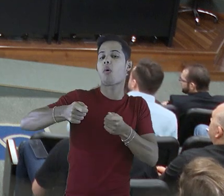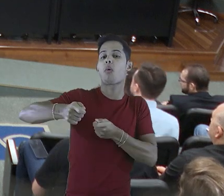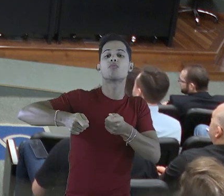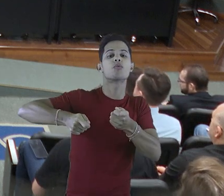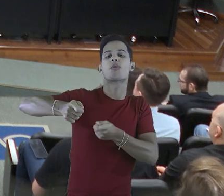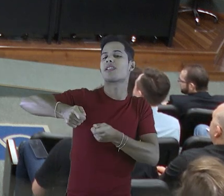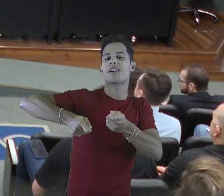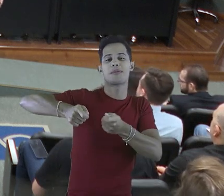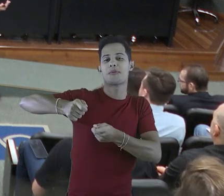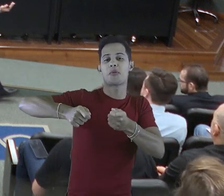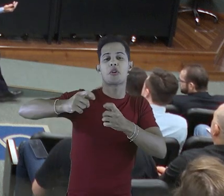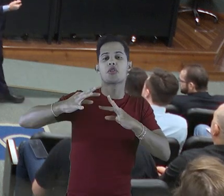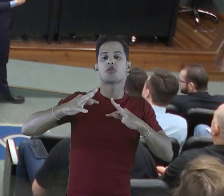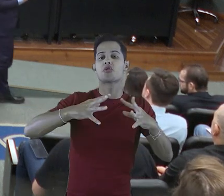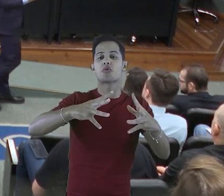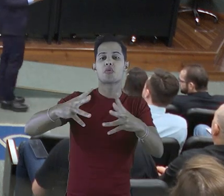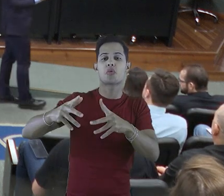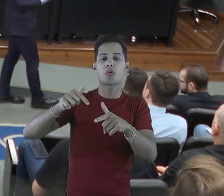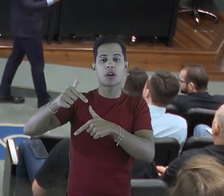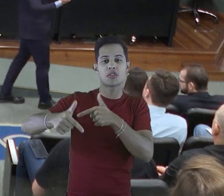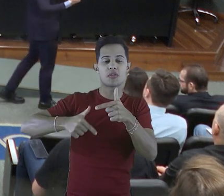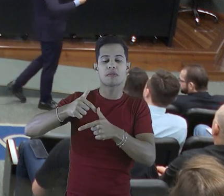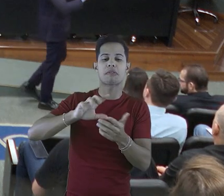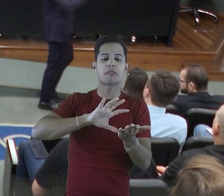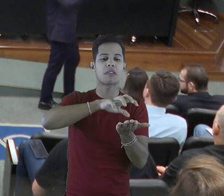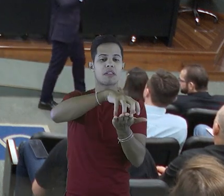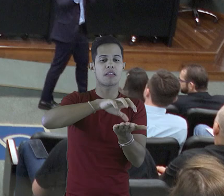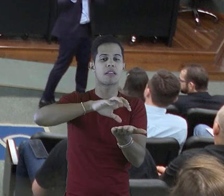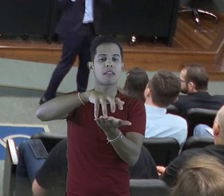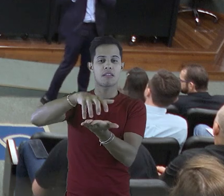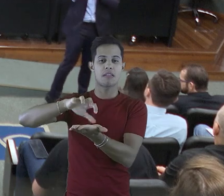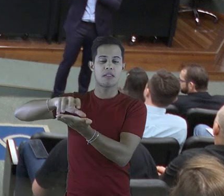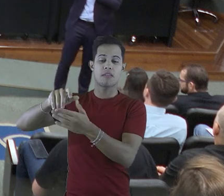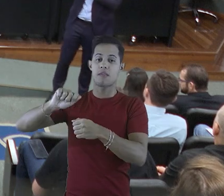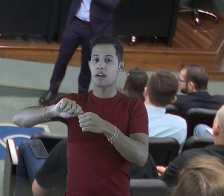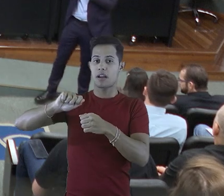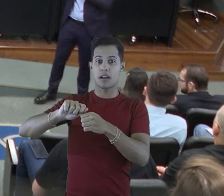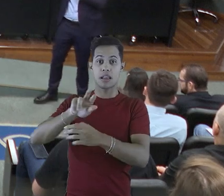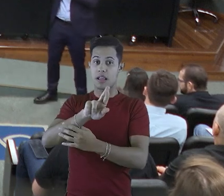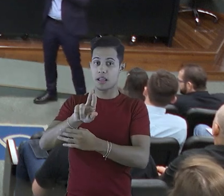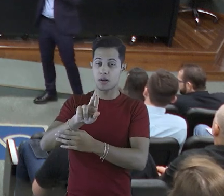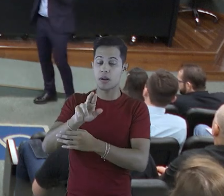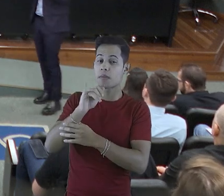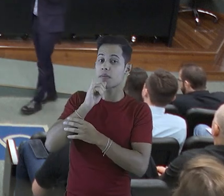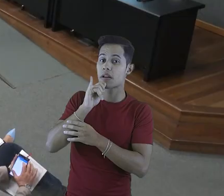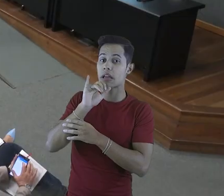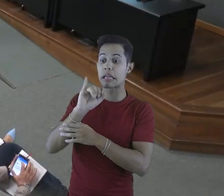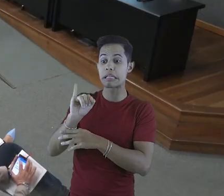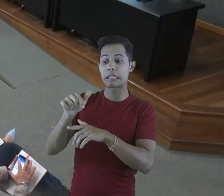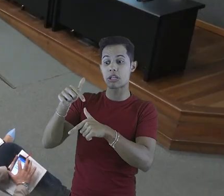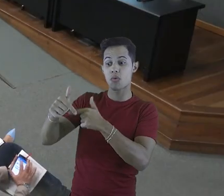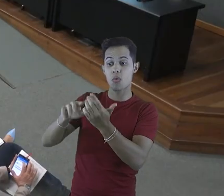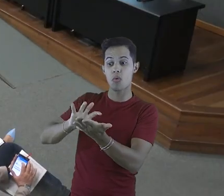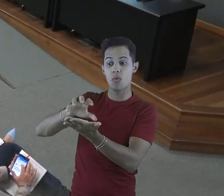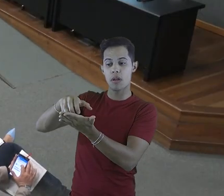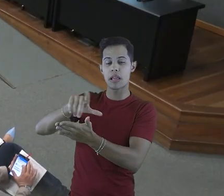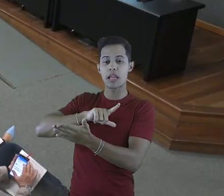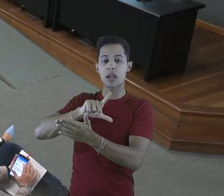não é controlador de todas as atividades que seus órgãos realizam.